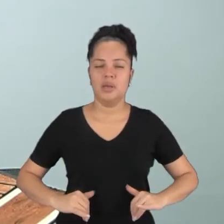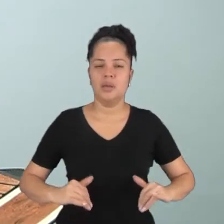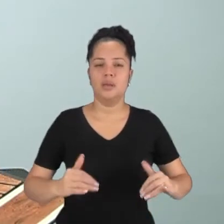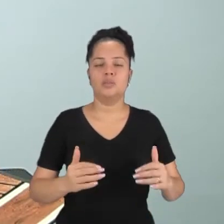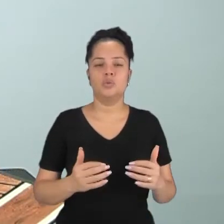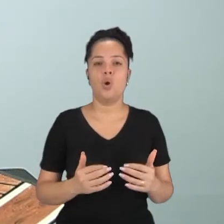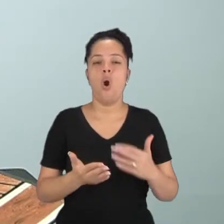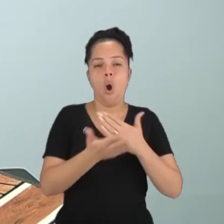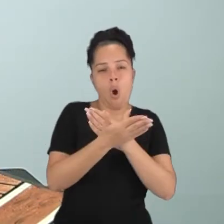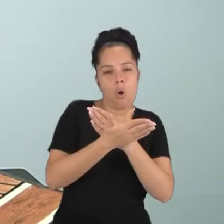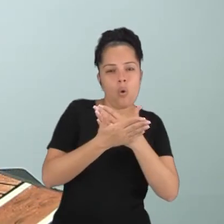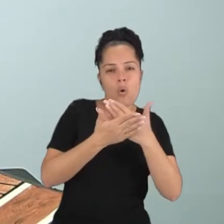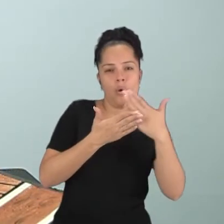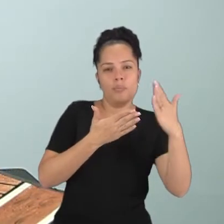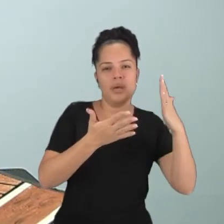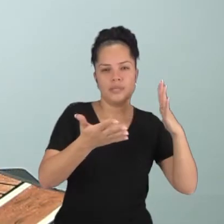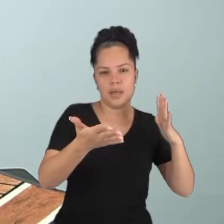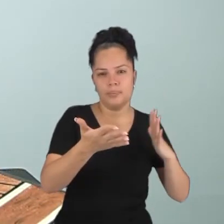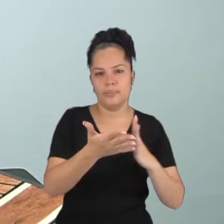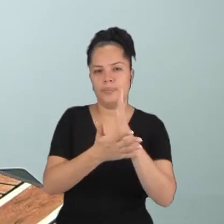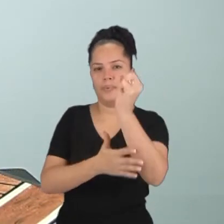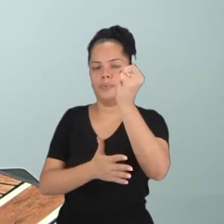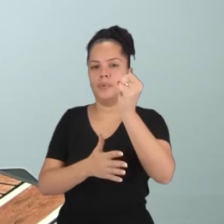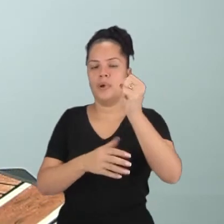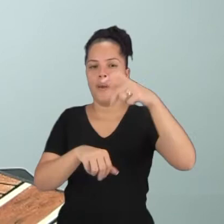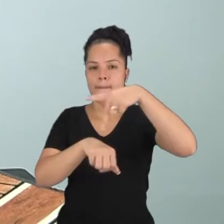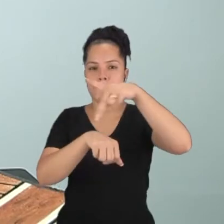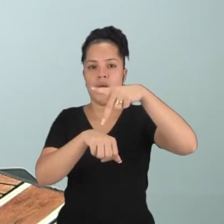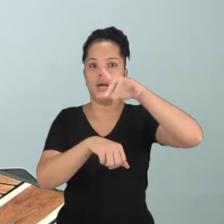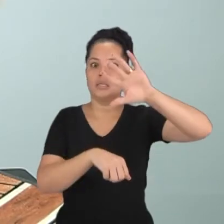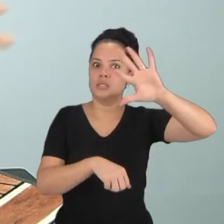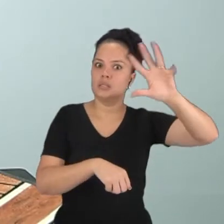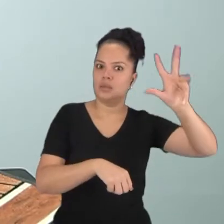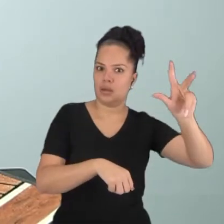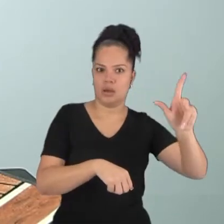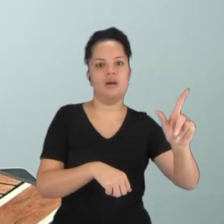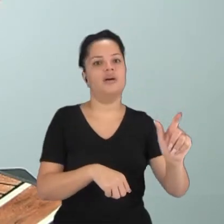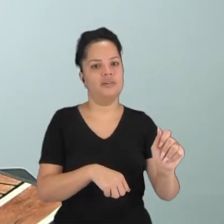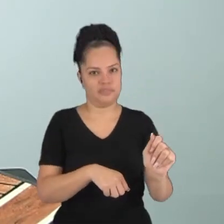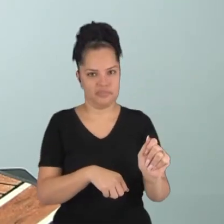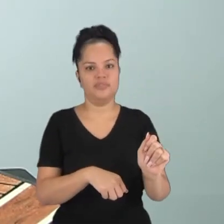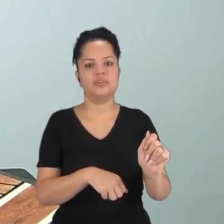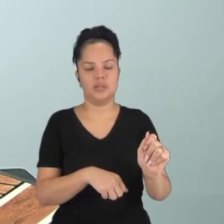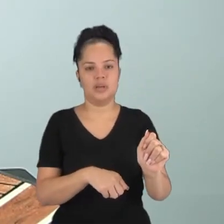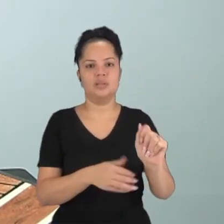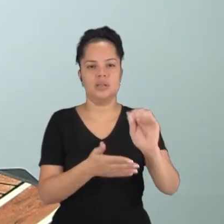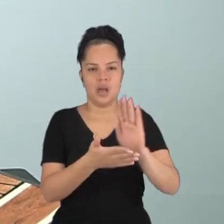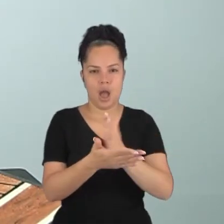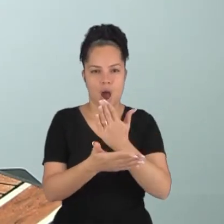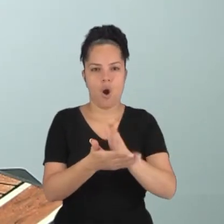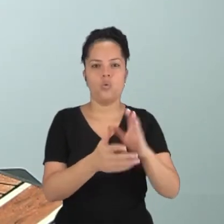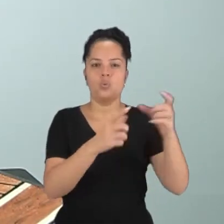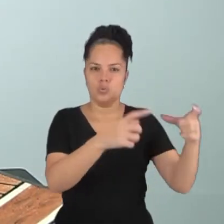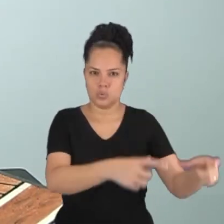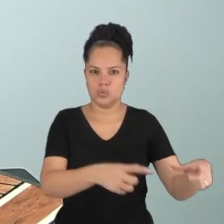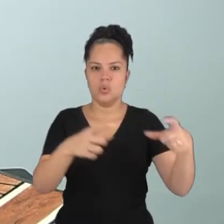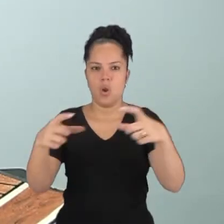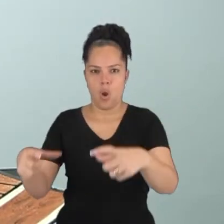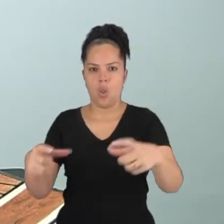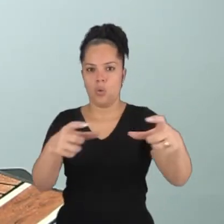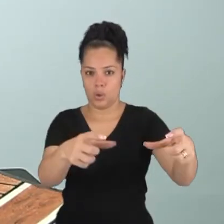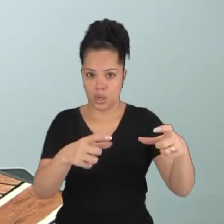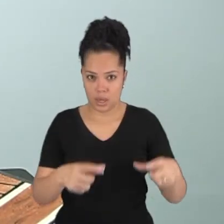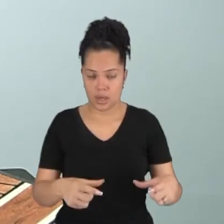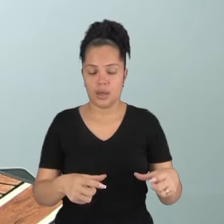dessas pessoas lá, né, no continente africano. Não foi de todo o continente, porque o continente é enorme, né, o continente